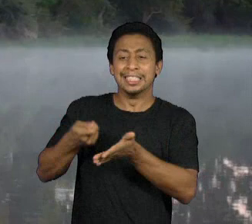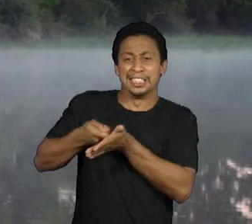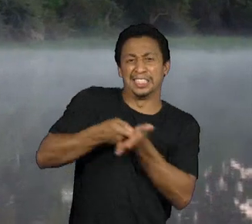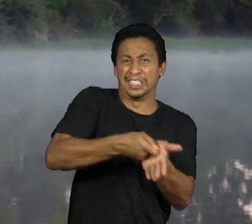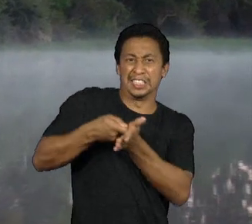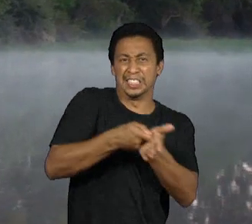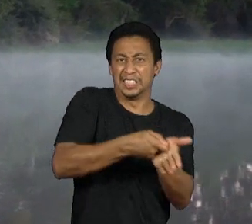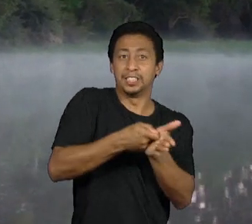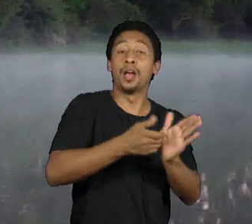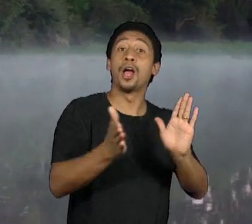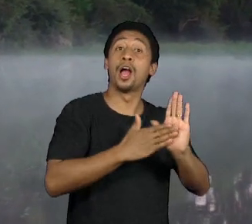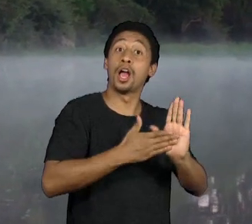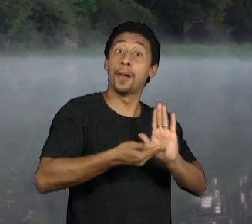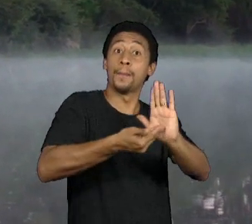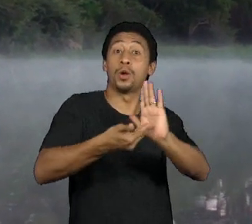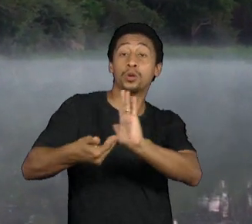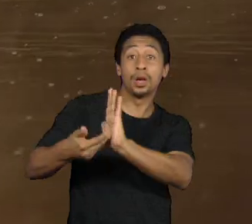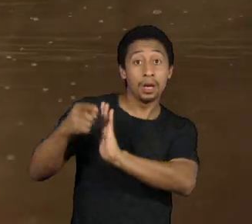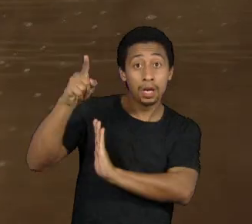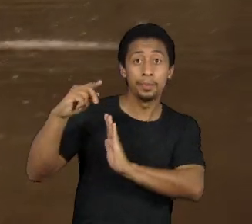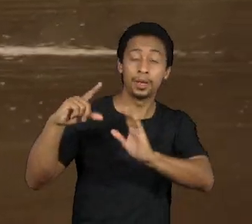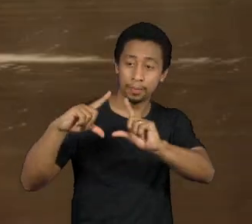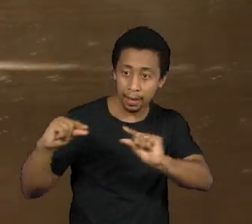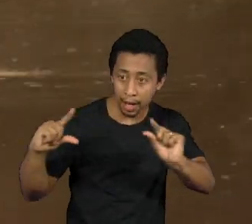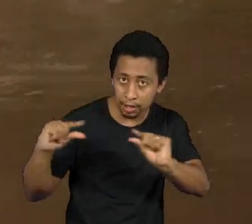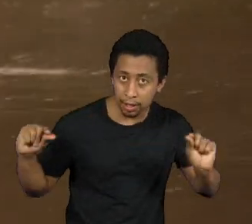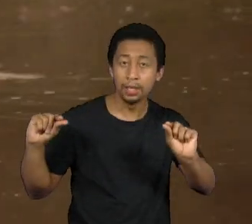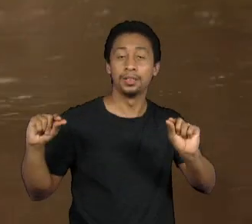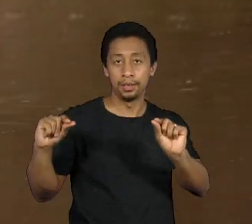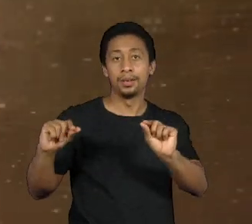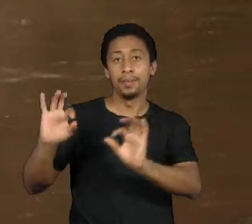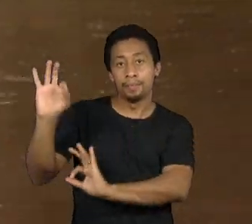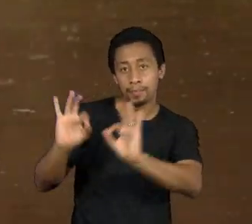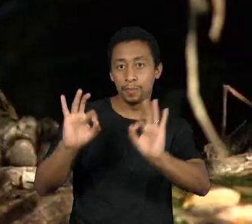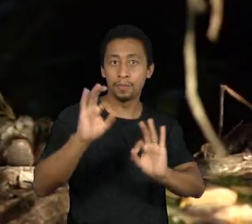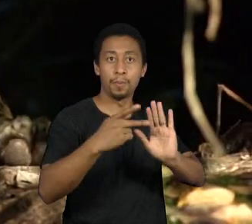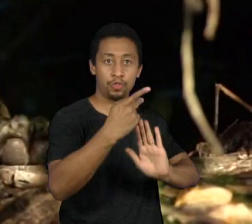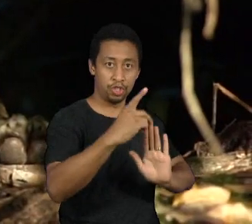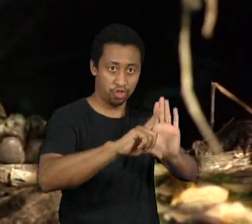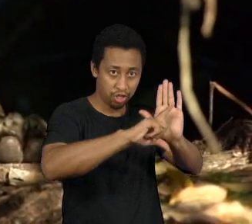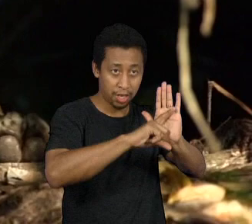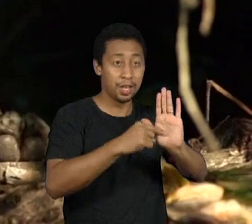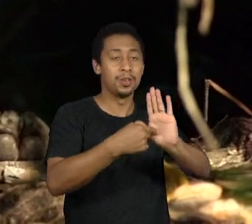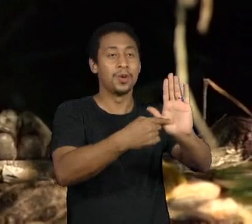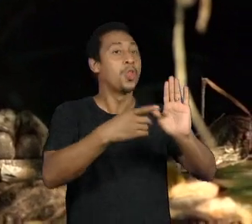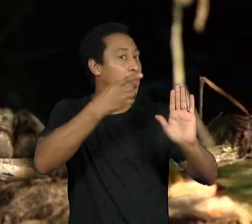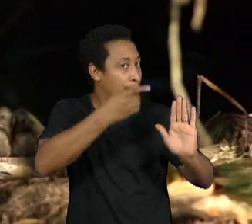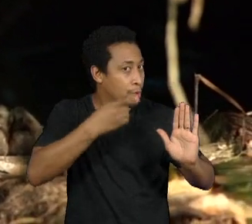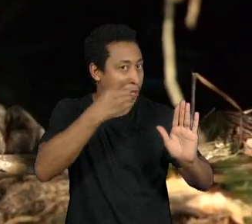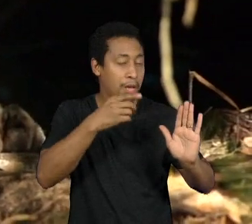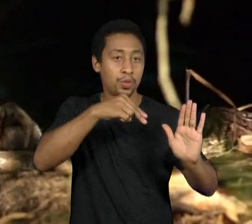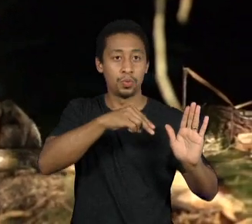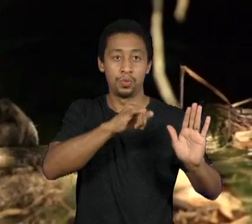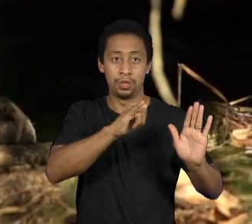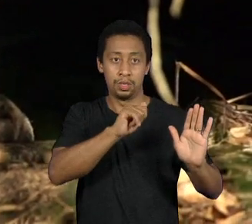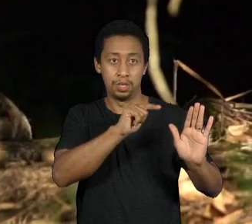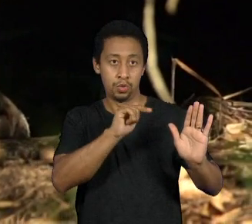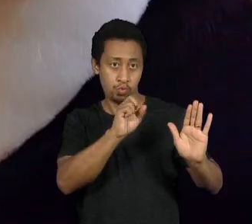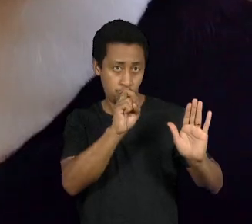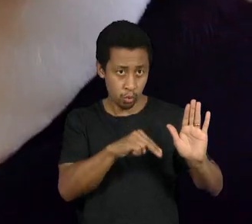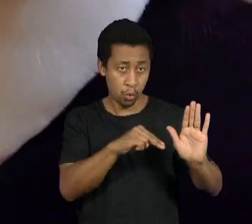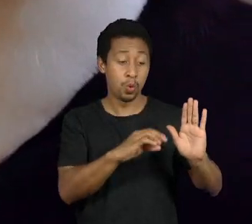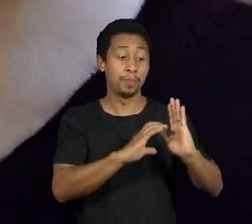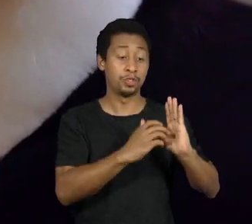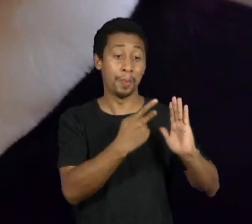da Câmara dos Deputados em Brasília projeto de lei de autoria do deputado do PP, Nilson Steinzeck, que